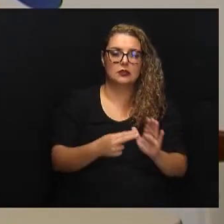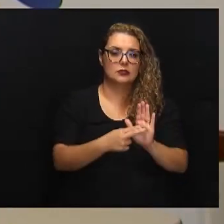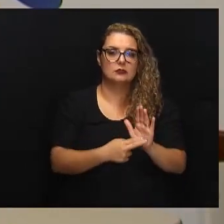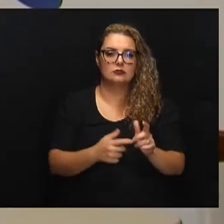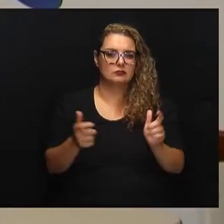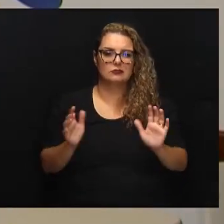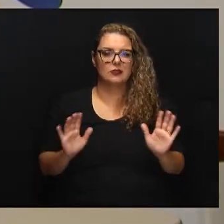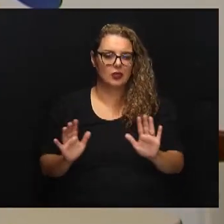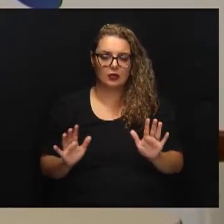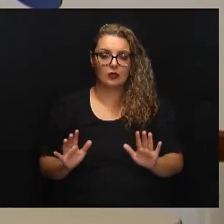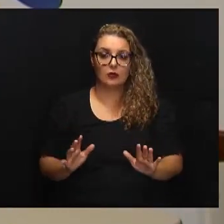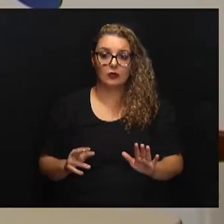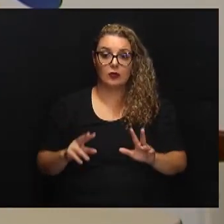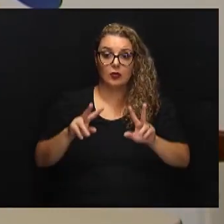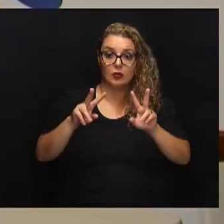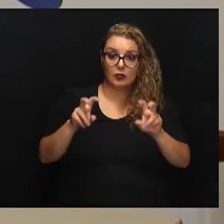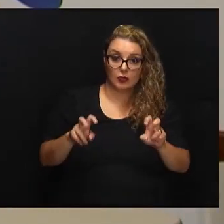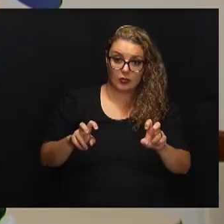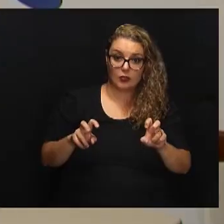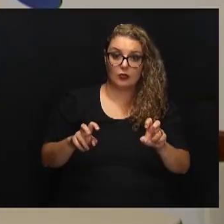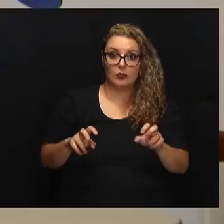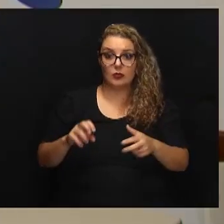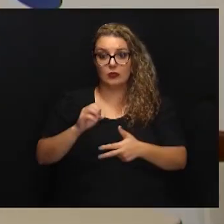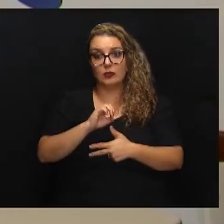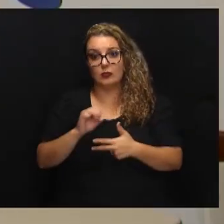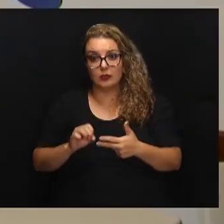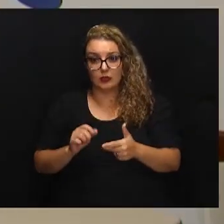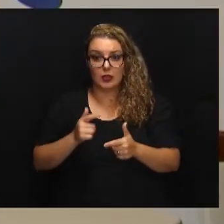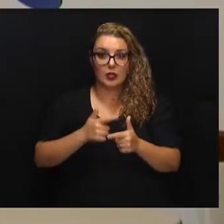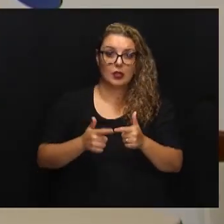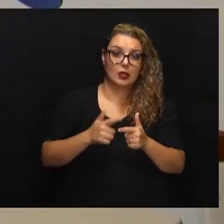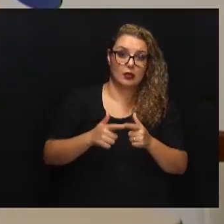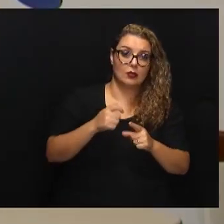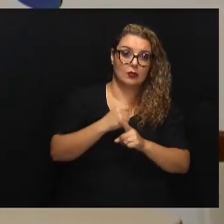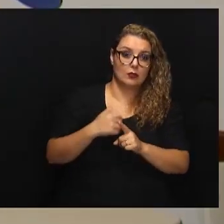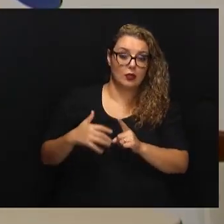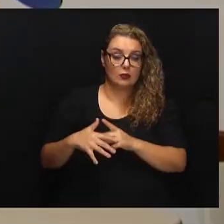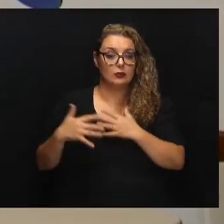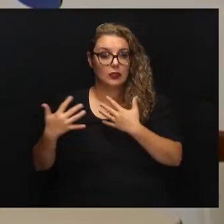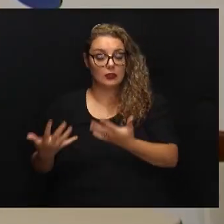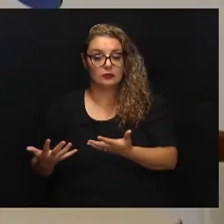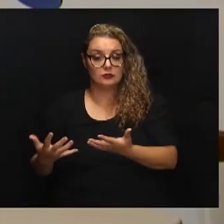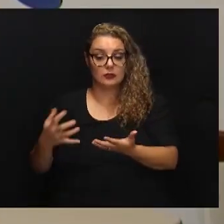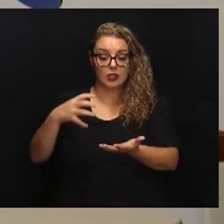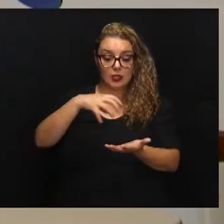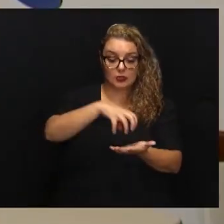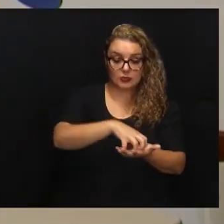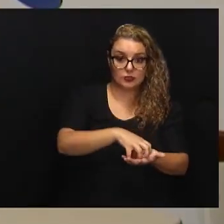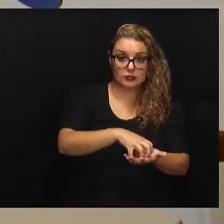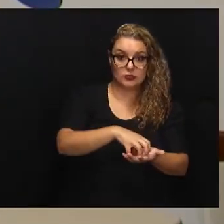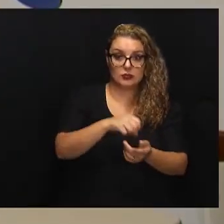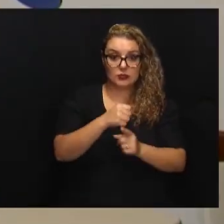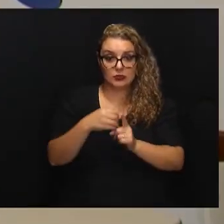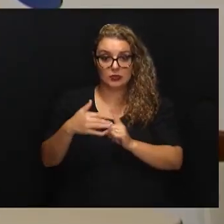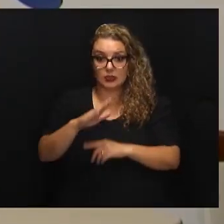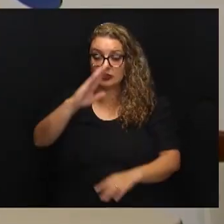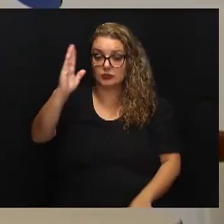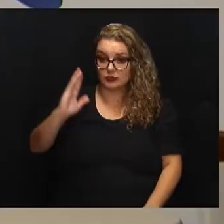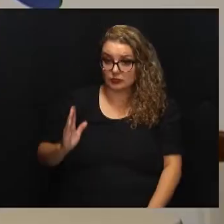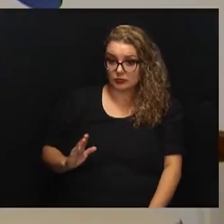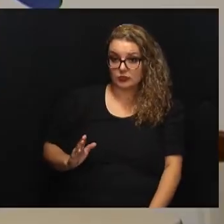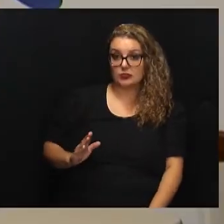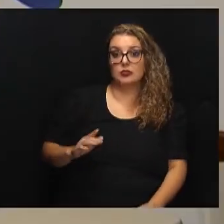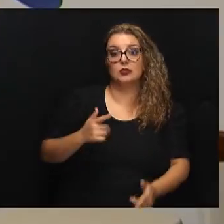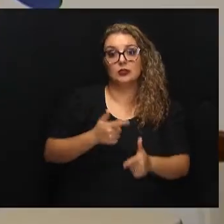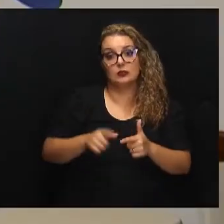porque o tema do Enem é sempre um problema, né, da sociedade e geralmente centralizado na sociedade brasileira. Então, um problema que